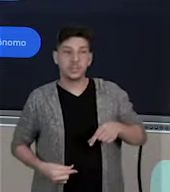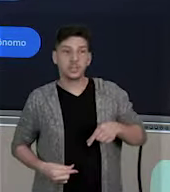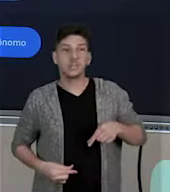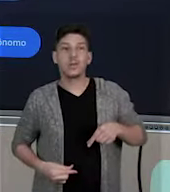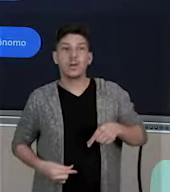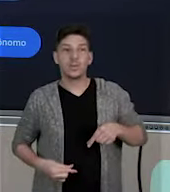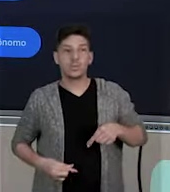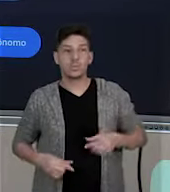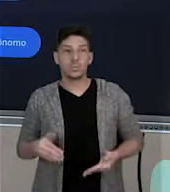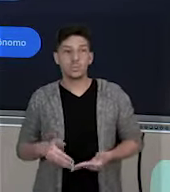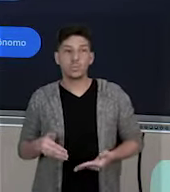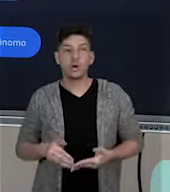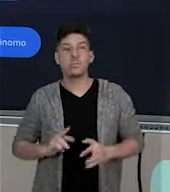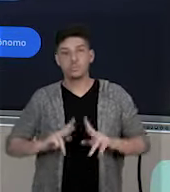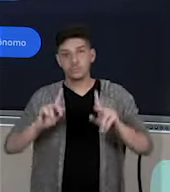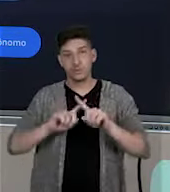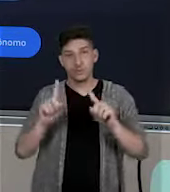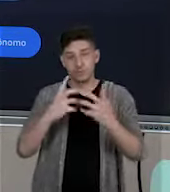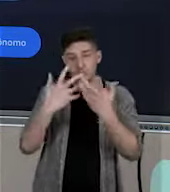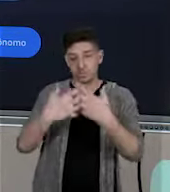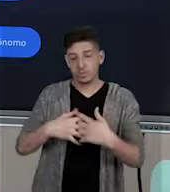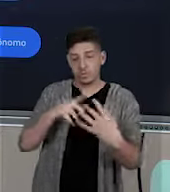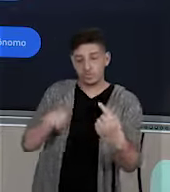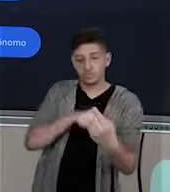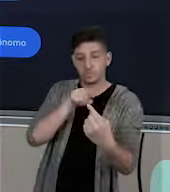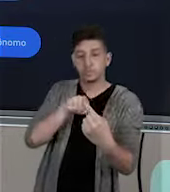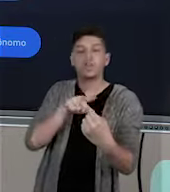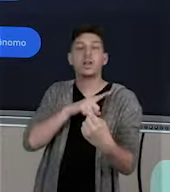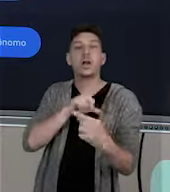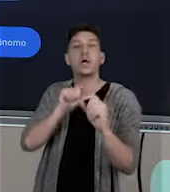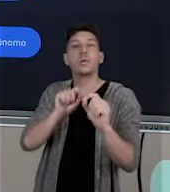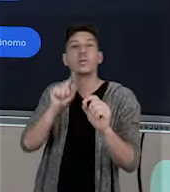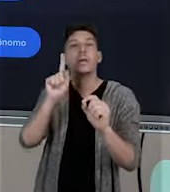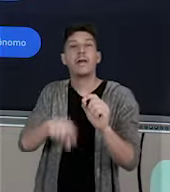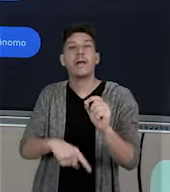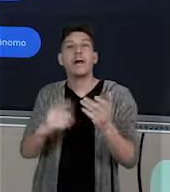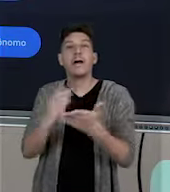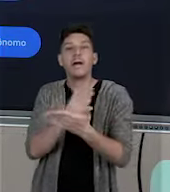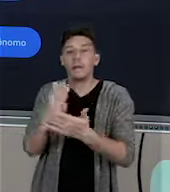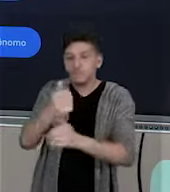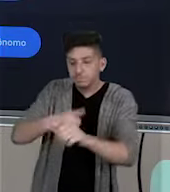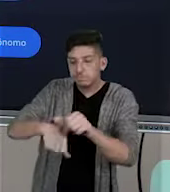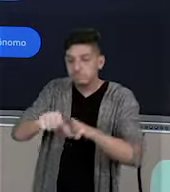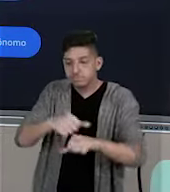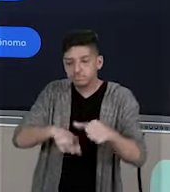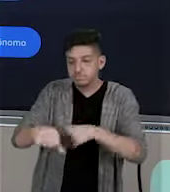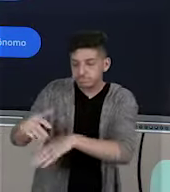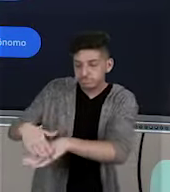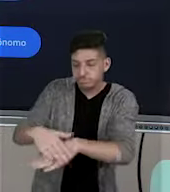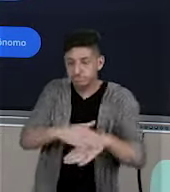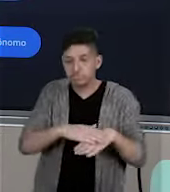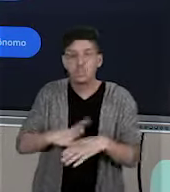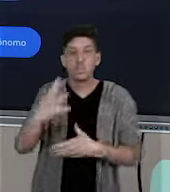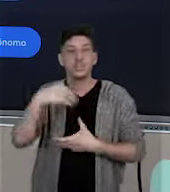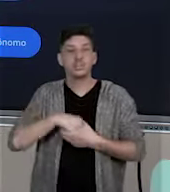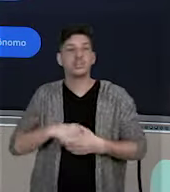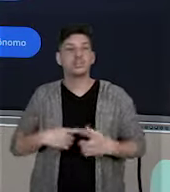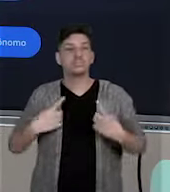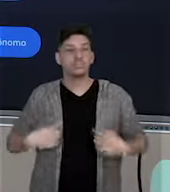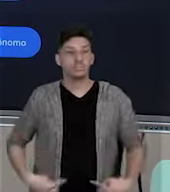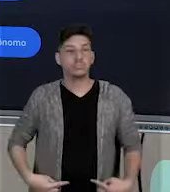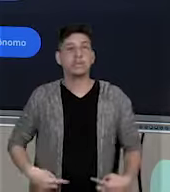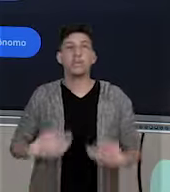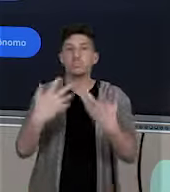a função deles aqui é gerar reações autônomas no nosso organismo que funcionam para uma ou